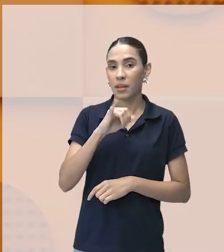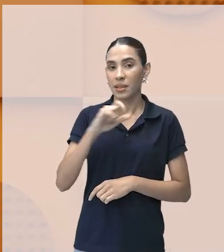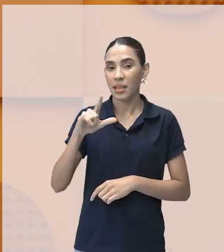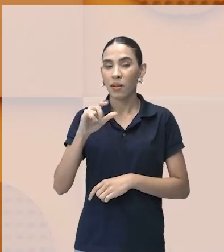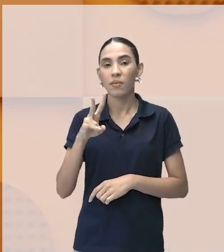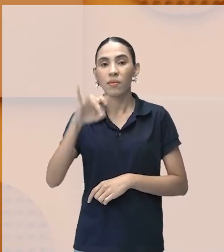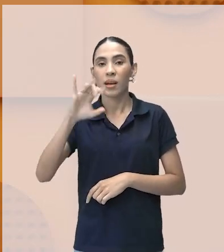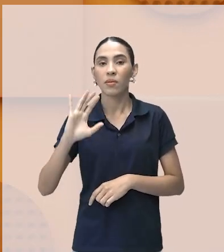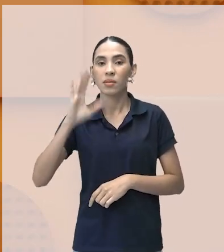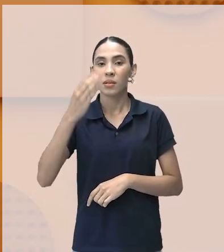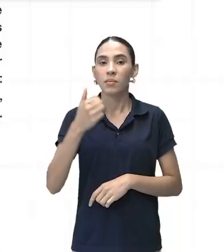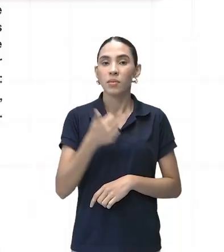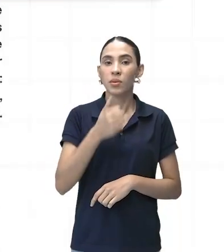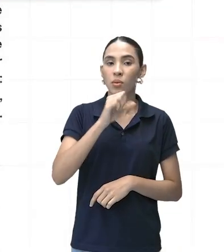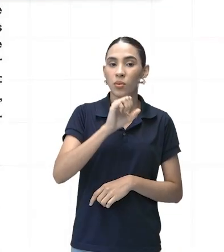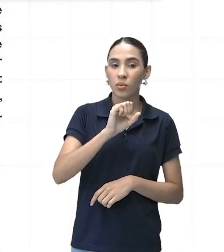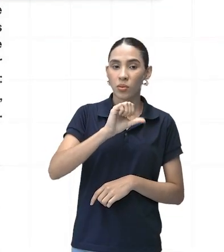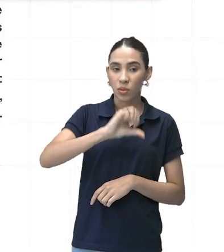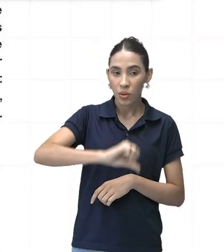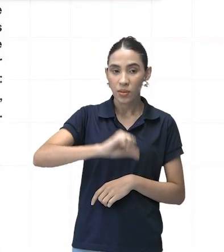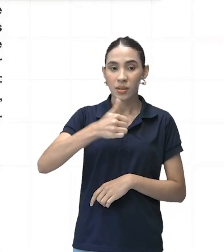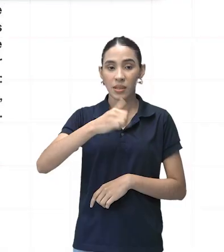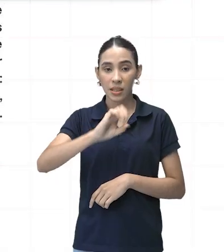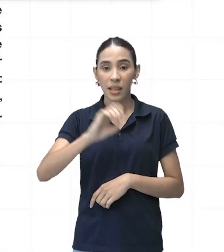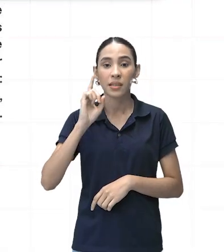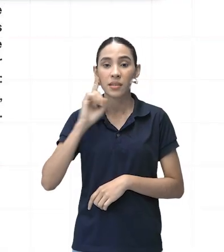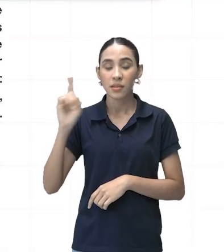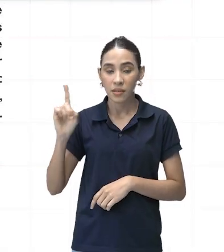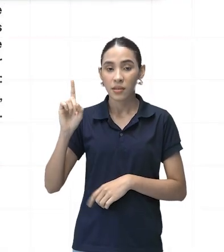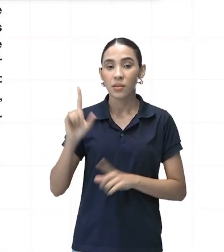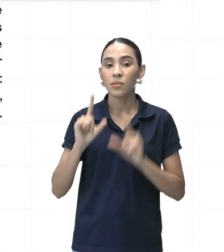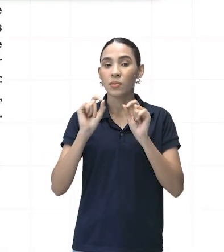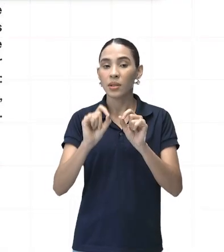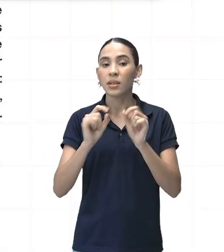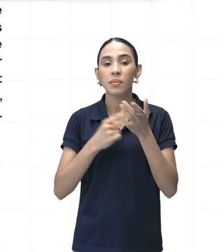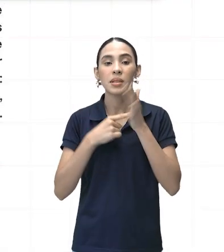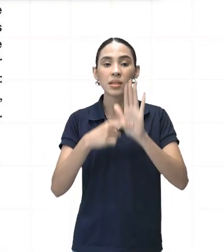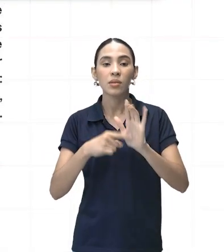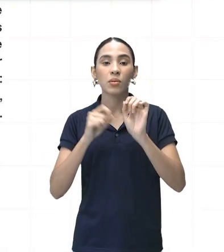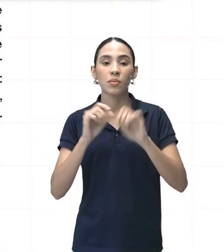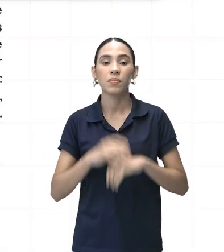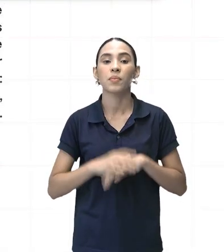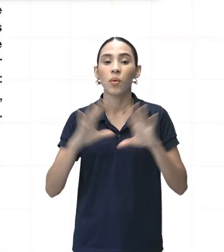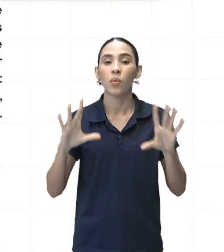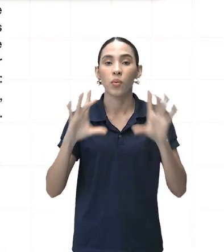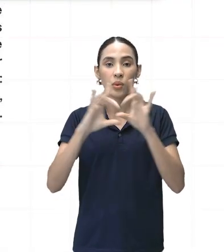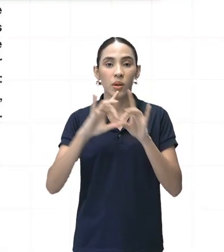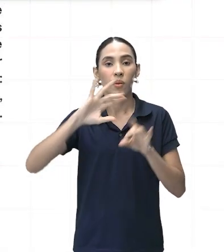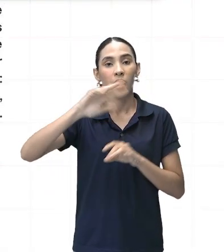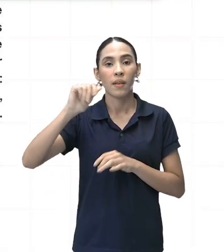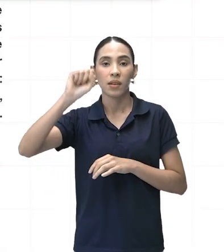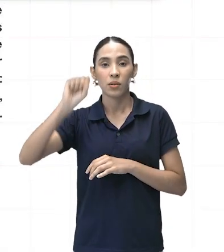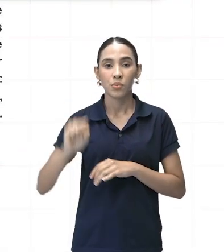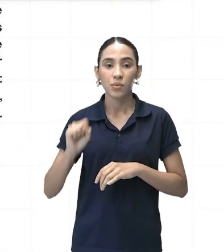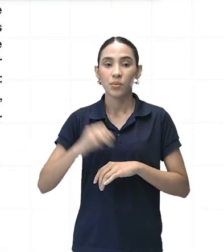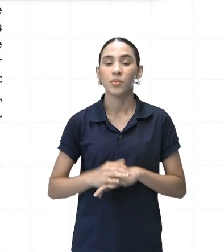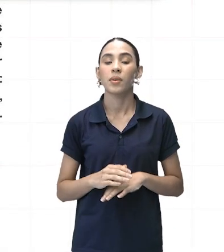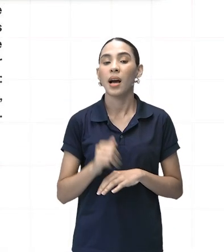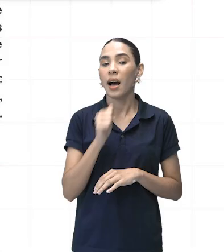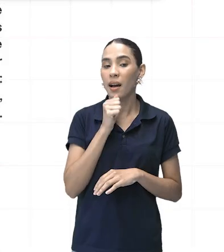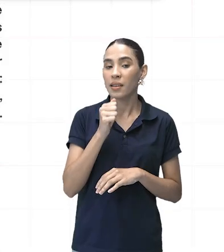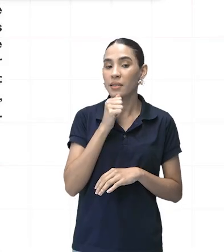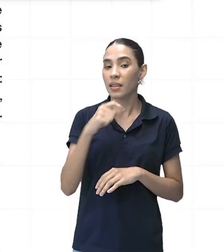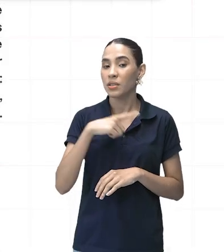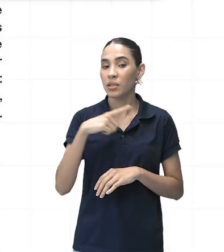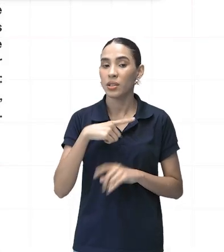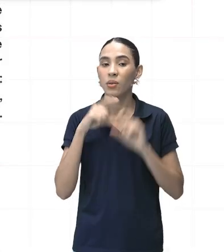aí no período de 1910, gente, se tornou, né, a União da África do Sul, onde ainda